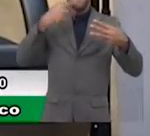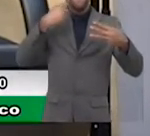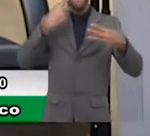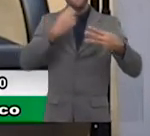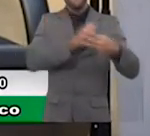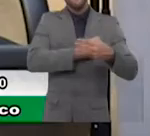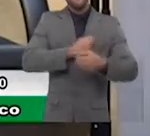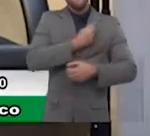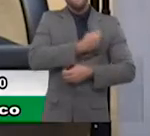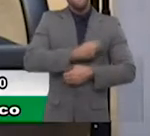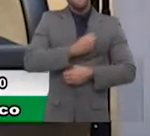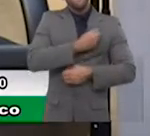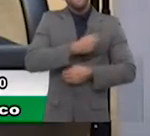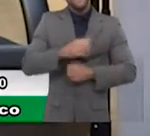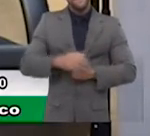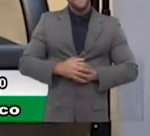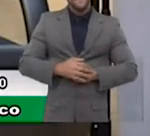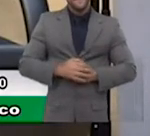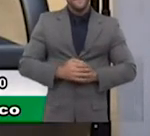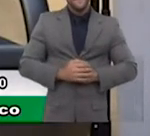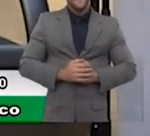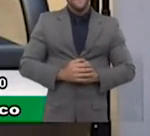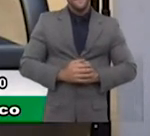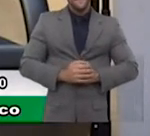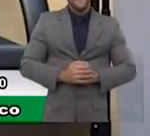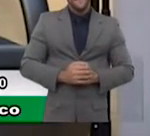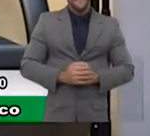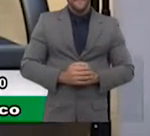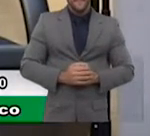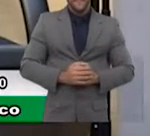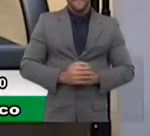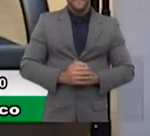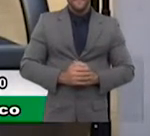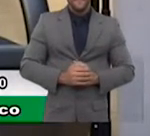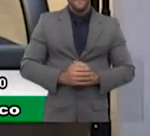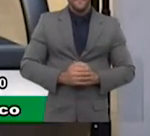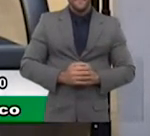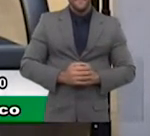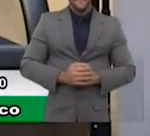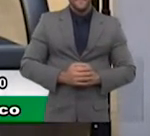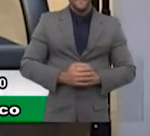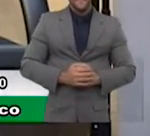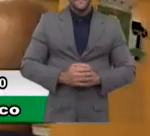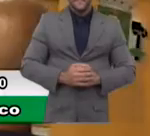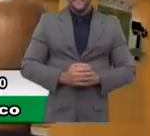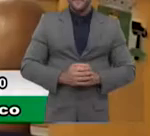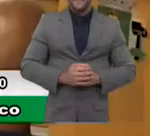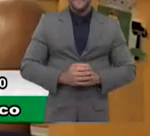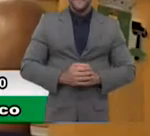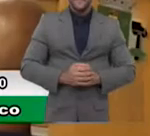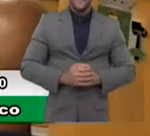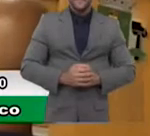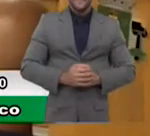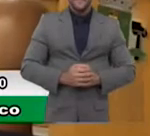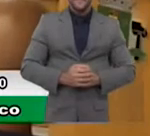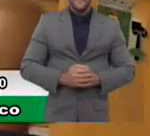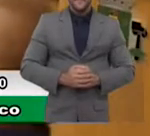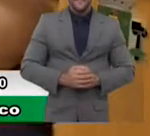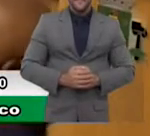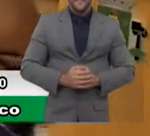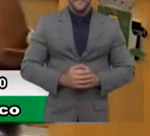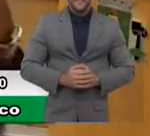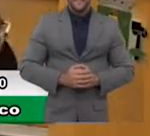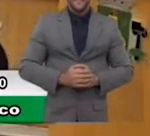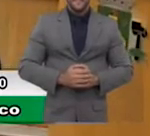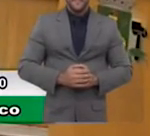Então, deixar aqui registrado que a nossa torcida vai ter que esperar. O senhor vai trabalhar lá e voltar logo para essa casa. Então,